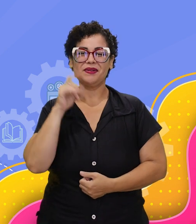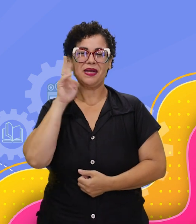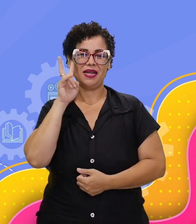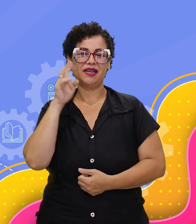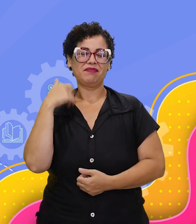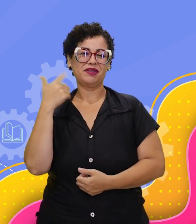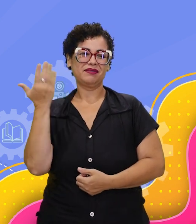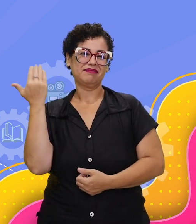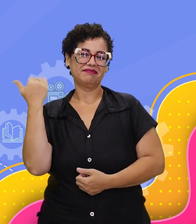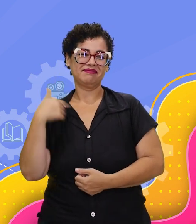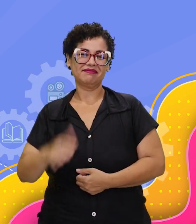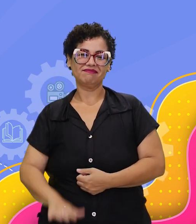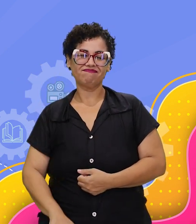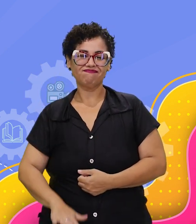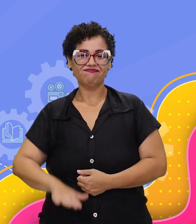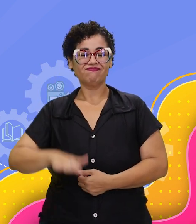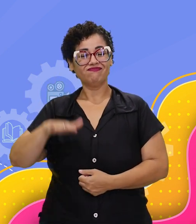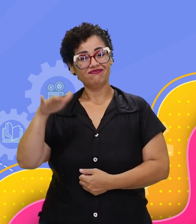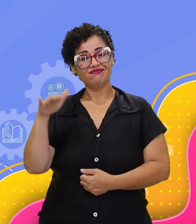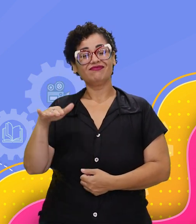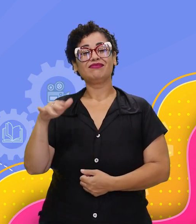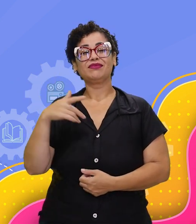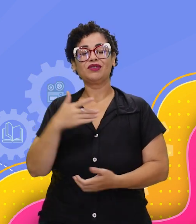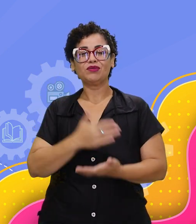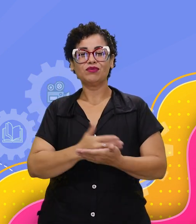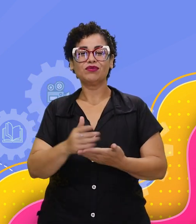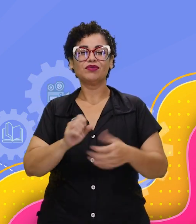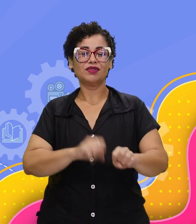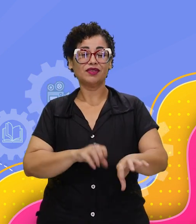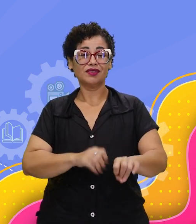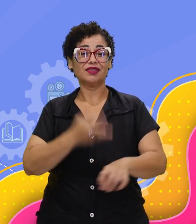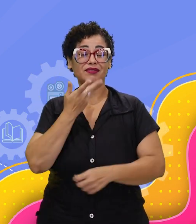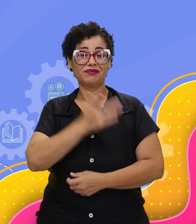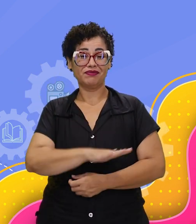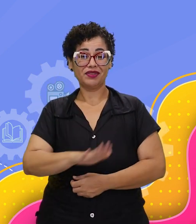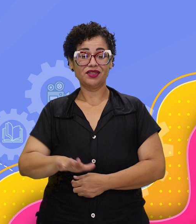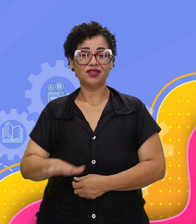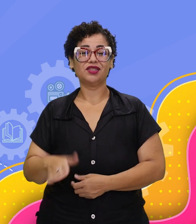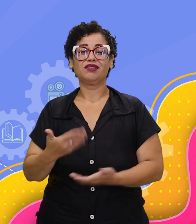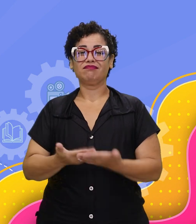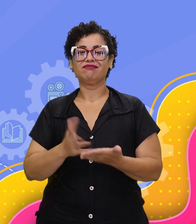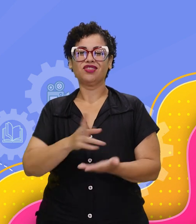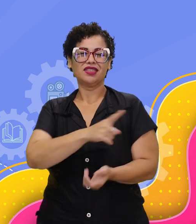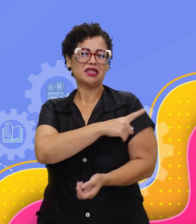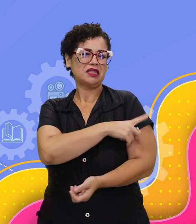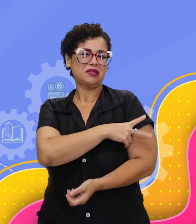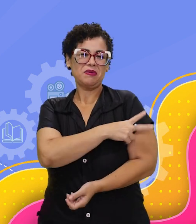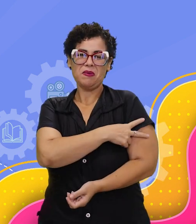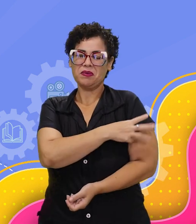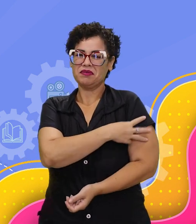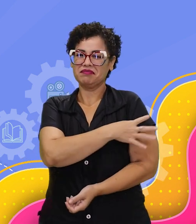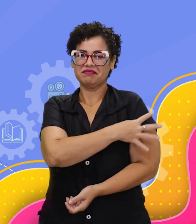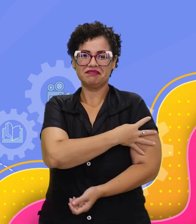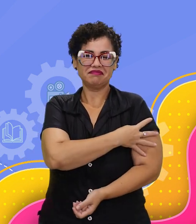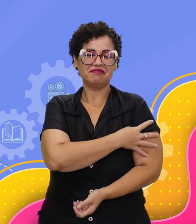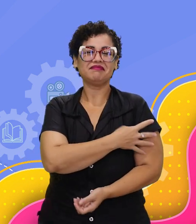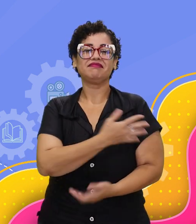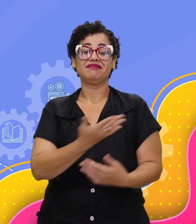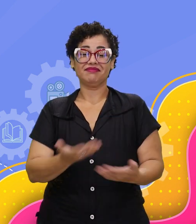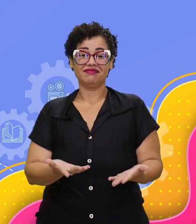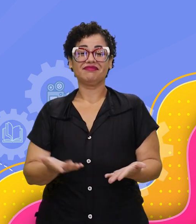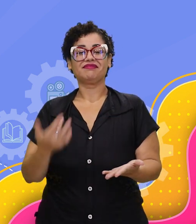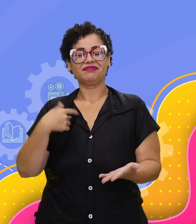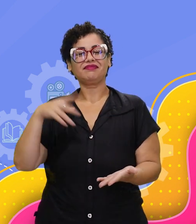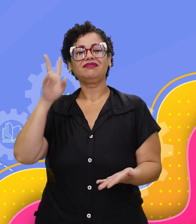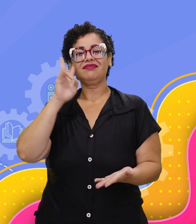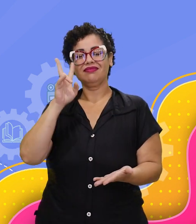eu era criança, desde que eu estava na educação infantil, fazia 2º ano, 3º, 4º ano, eu me